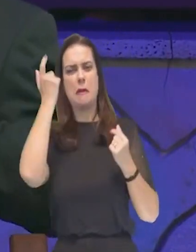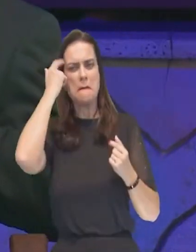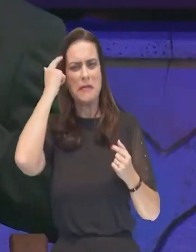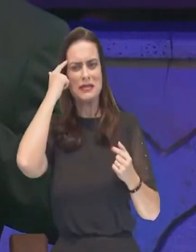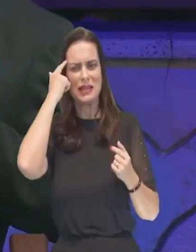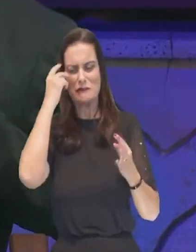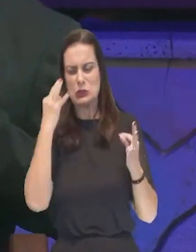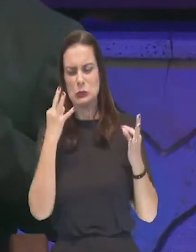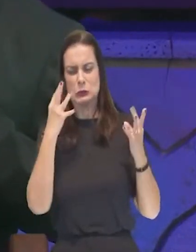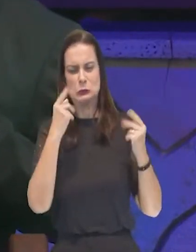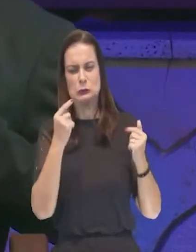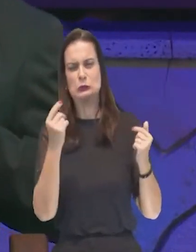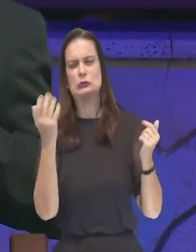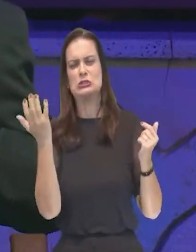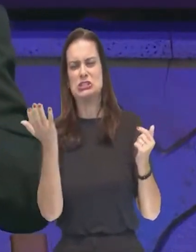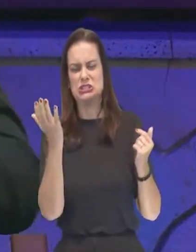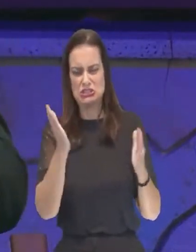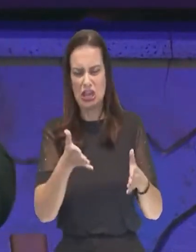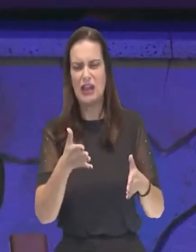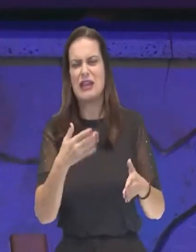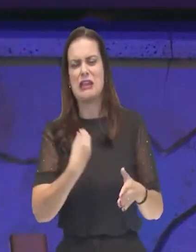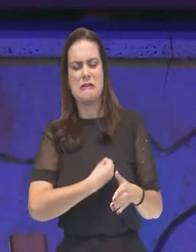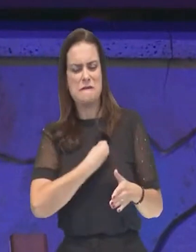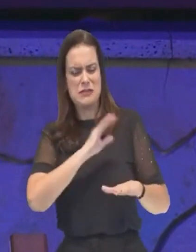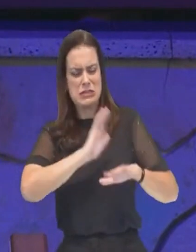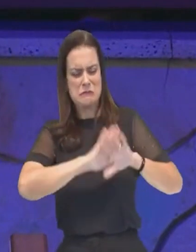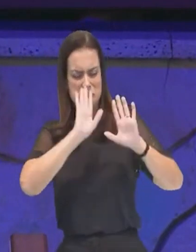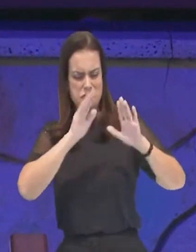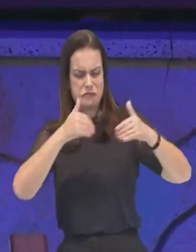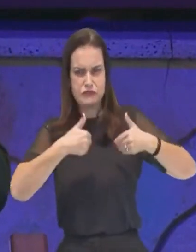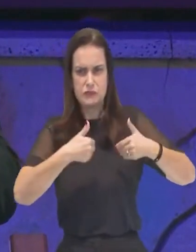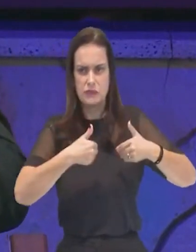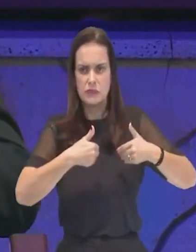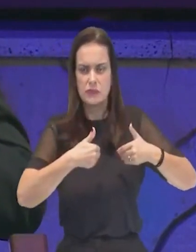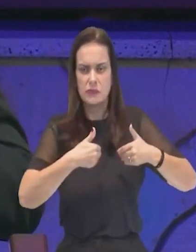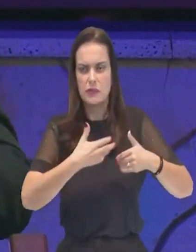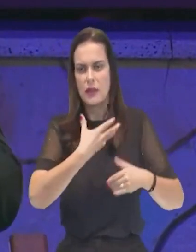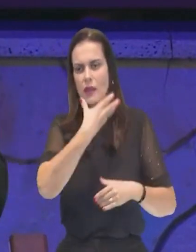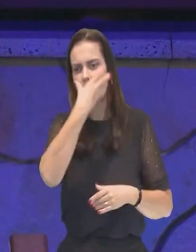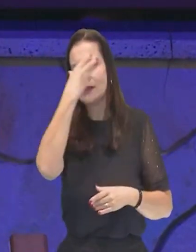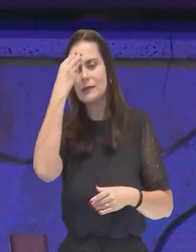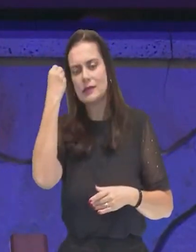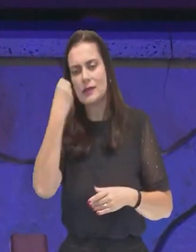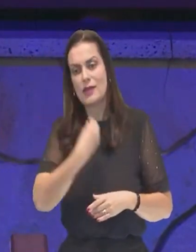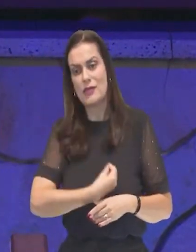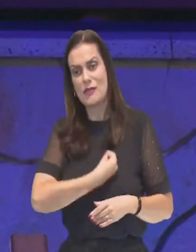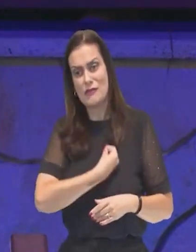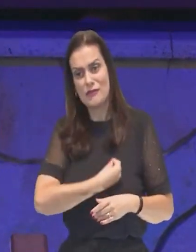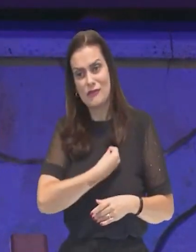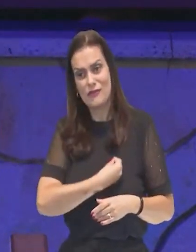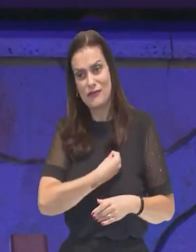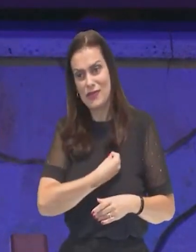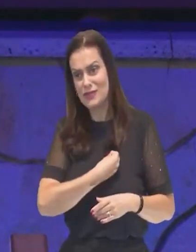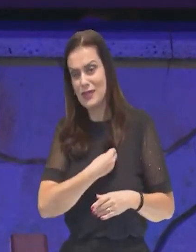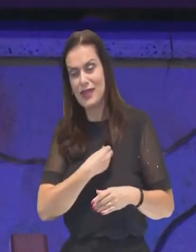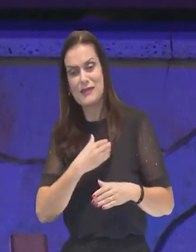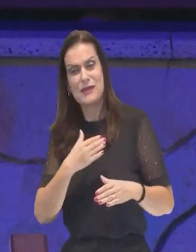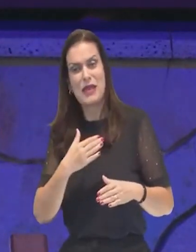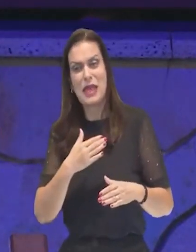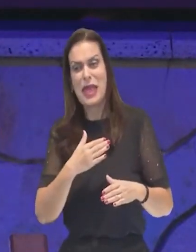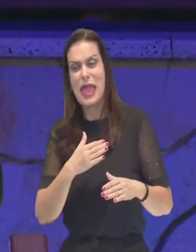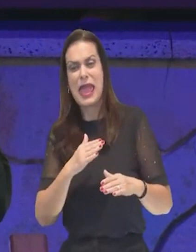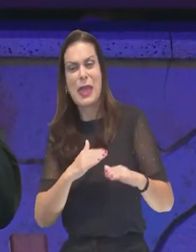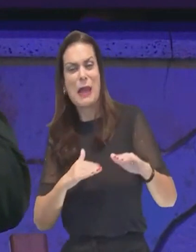inclusive a vida era sua, estava nas suas mãos, ele se esqueceu que sua vida estava muito além daquilo que ele